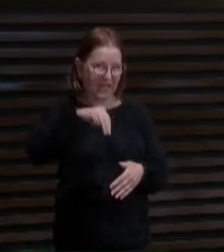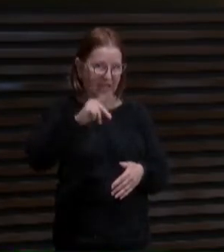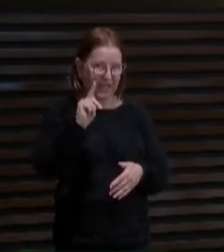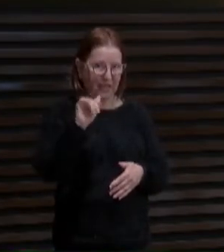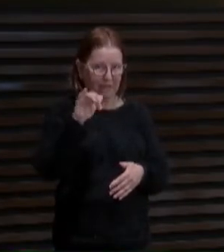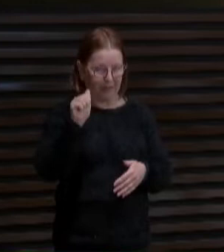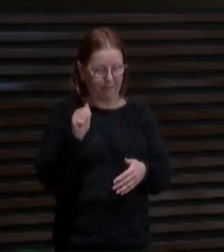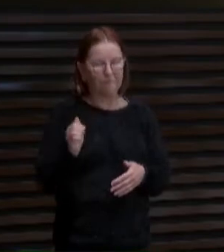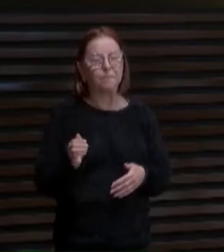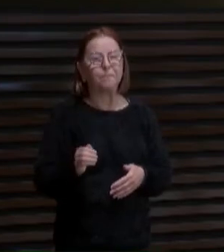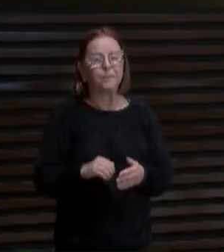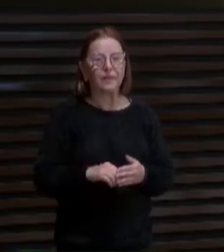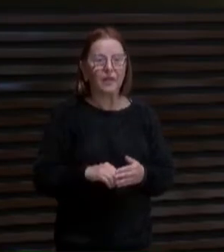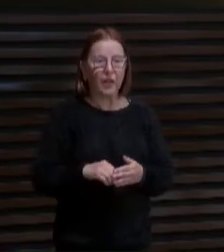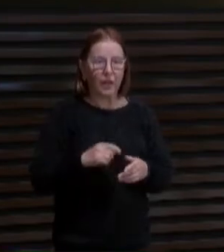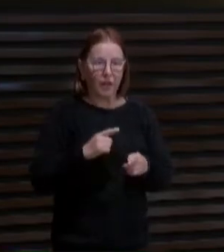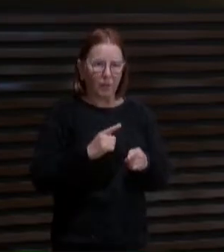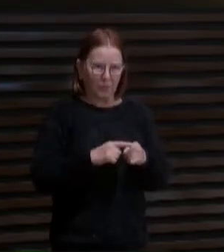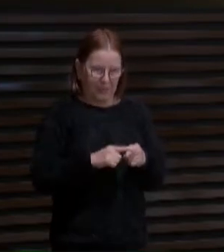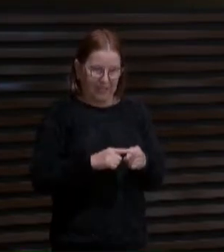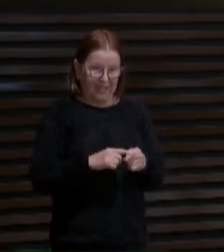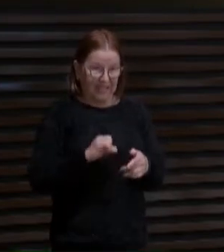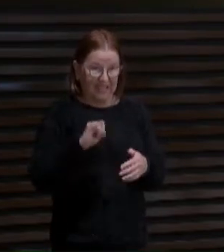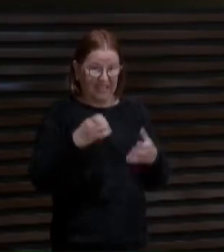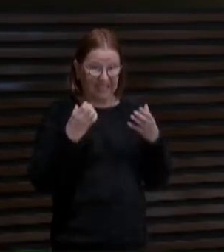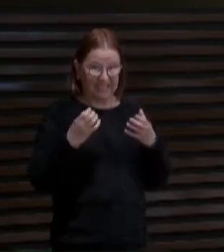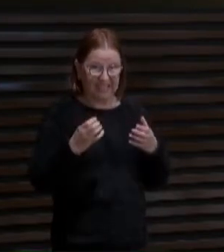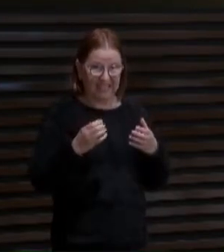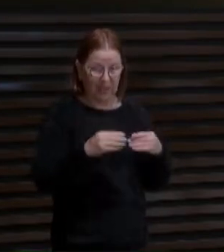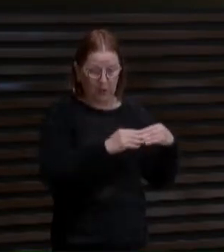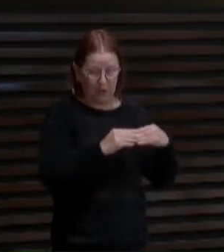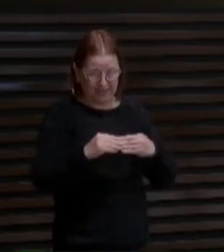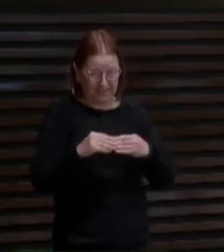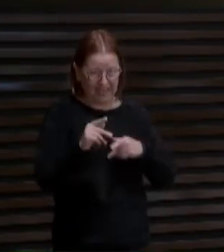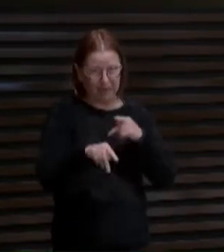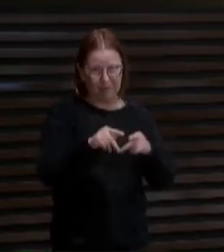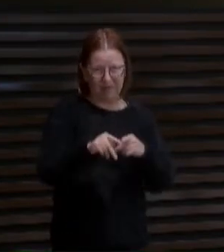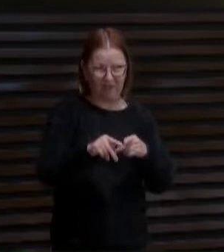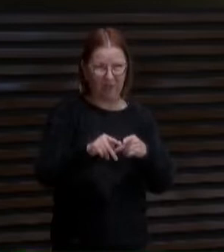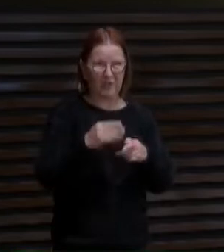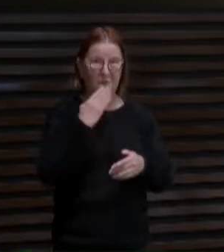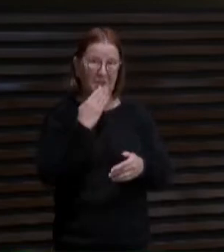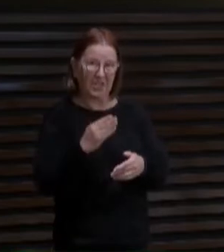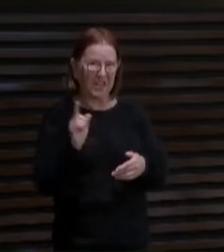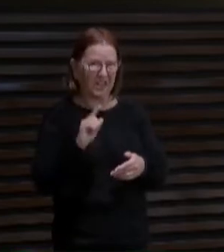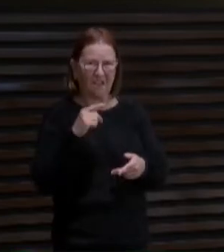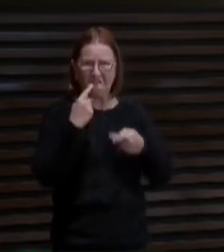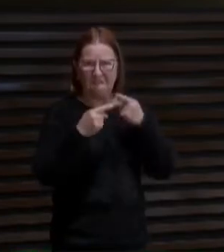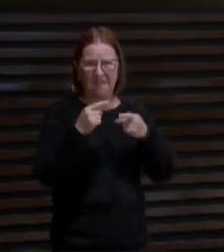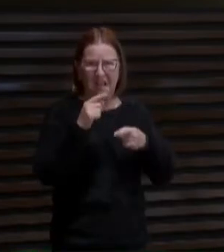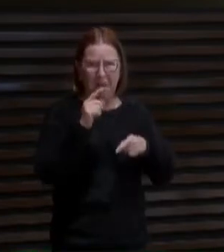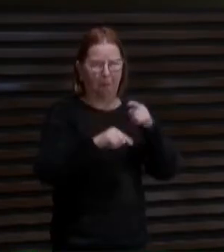regenerada a não proferir palavras torpes seria o mesmo que orientar um porco a não gostar